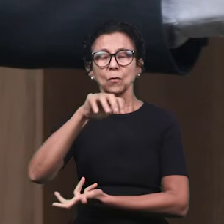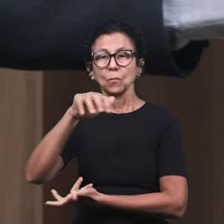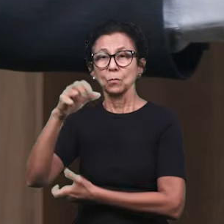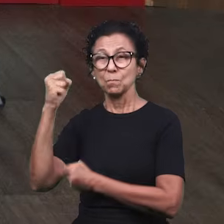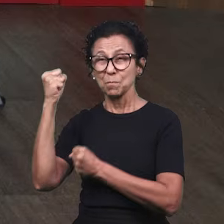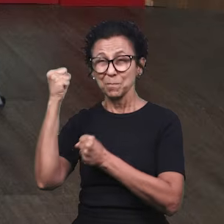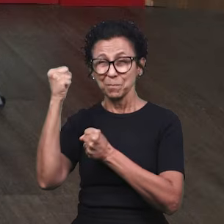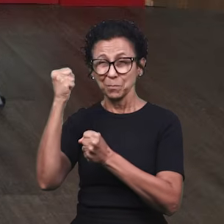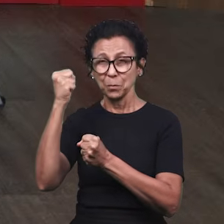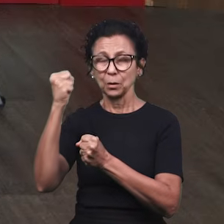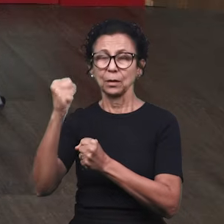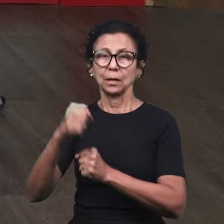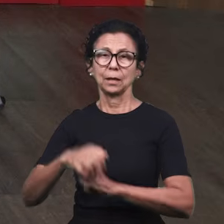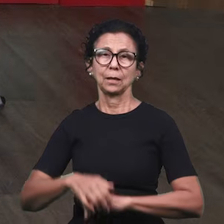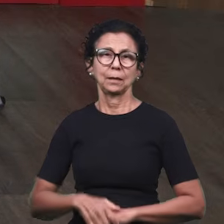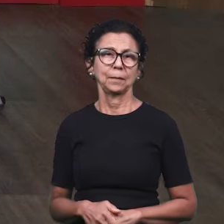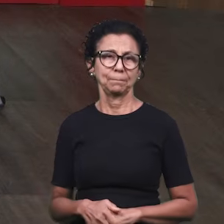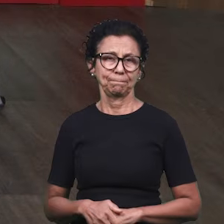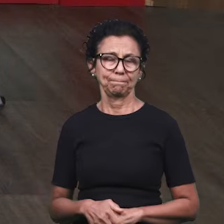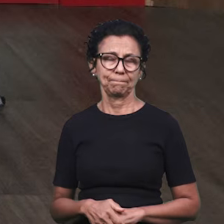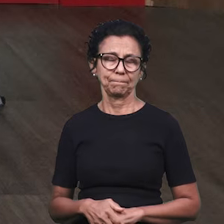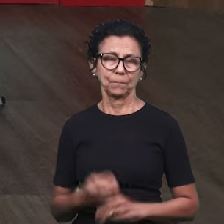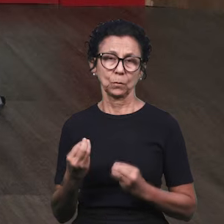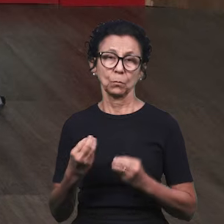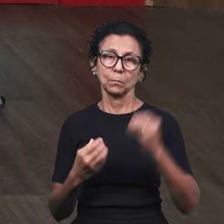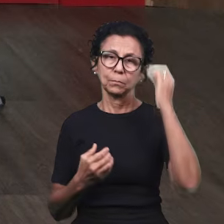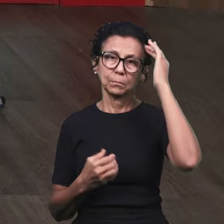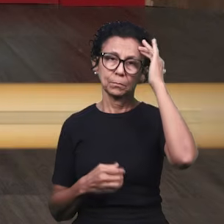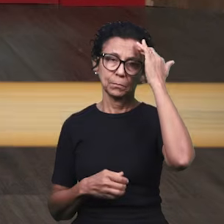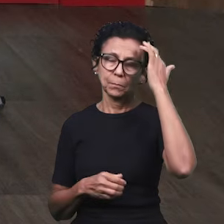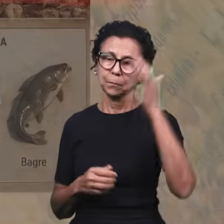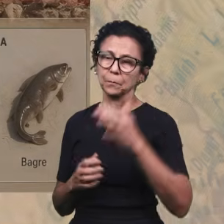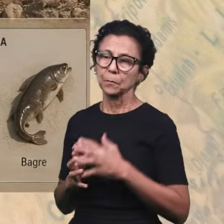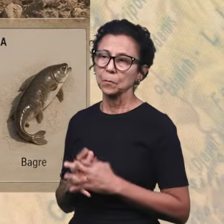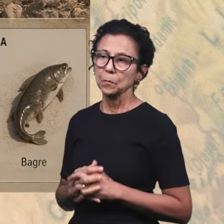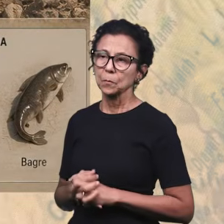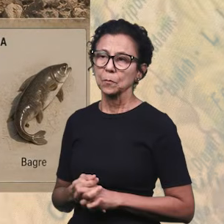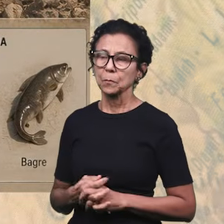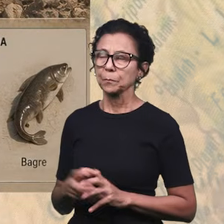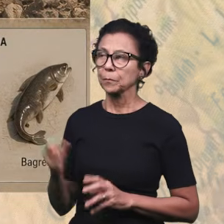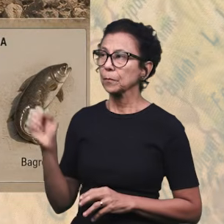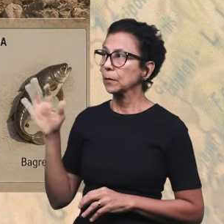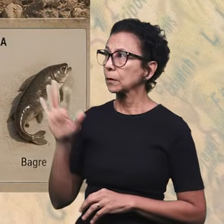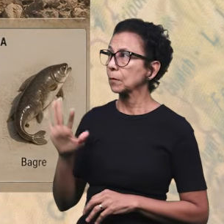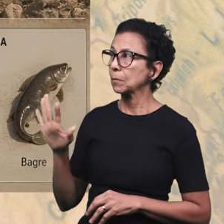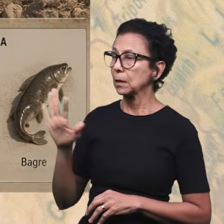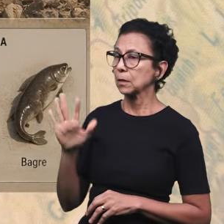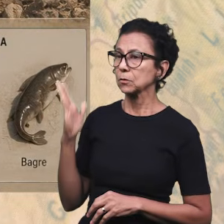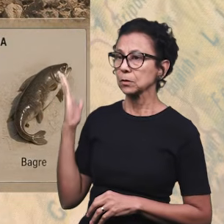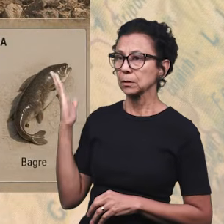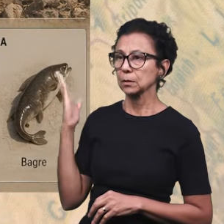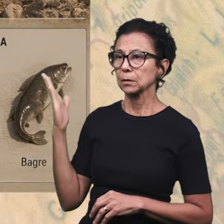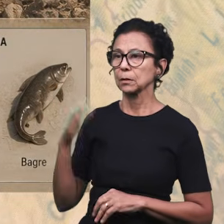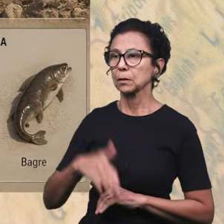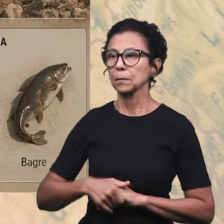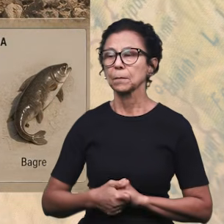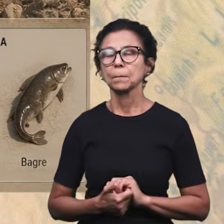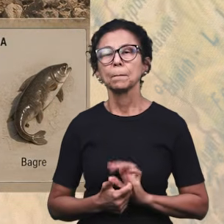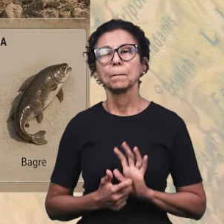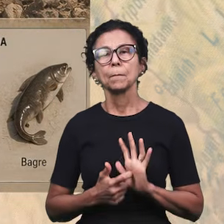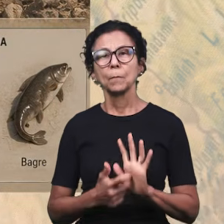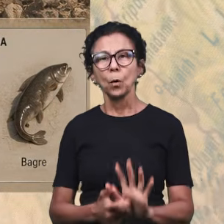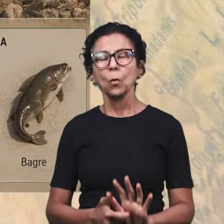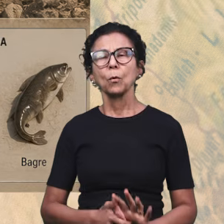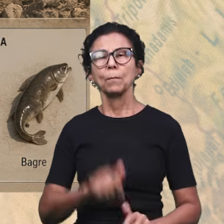aqui à frente, não é? Mostrando os pescadores, né? A inteligência artificial, ela reconstrói